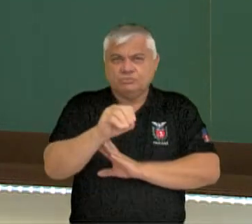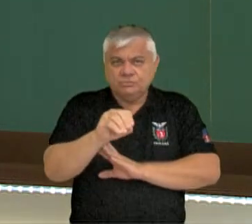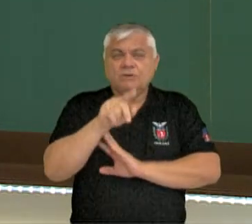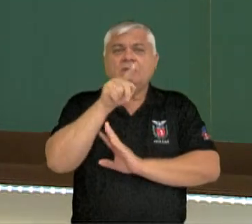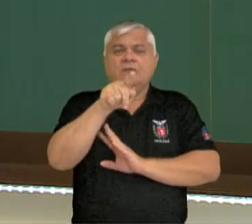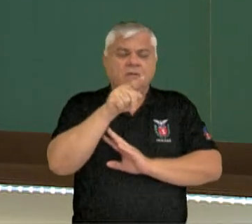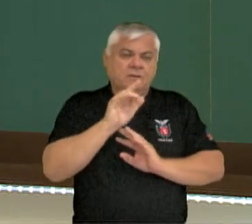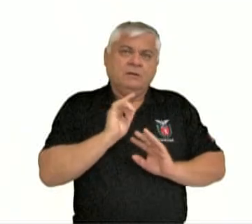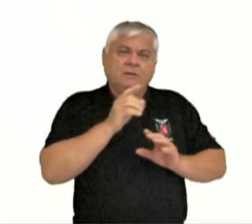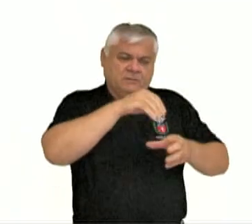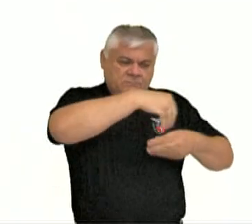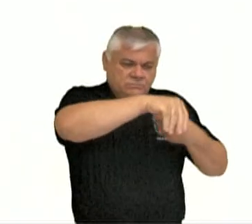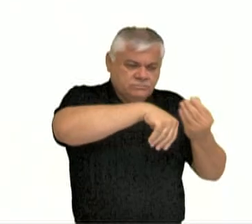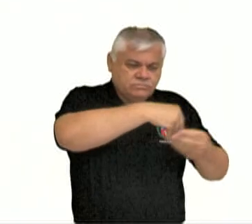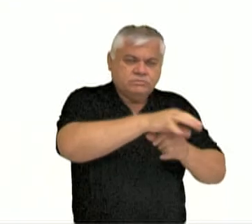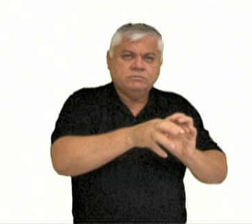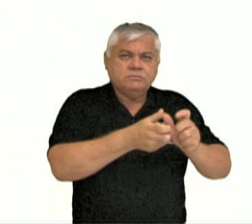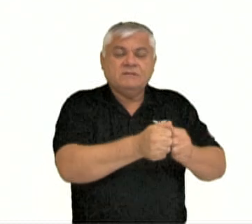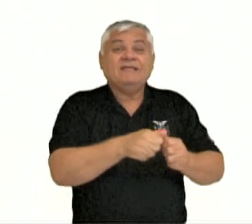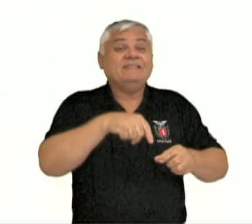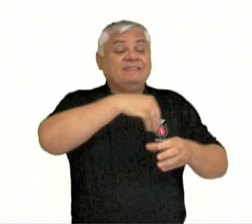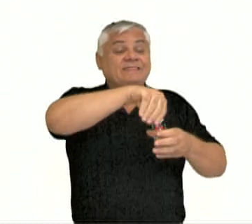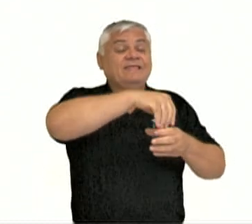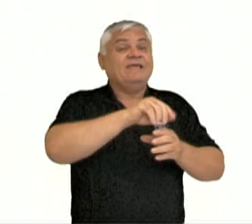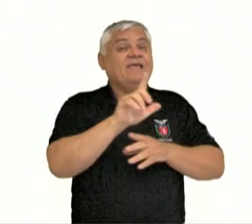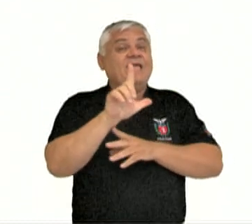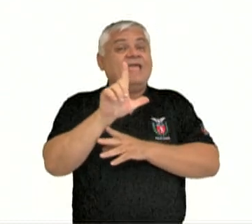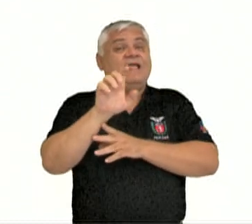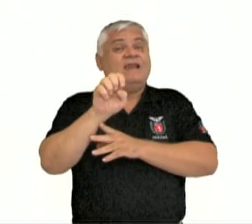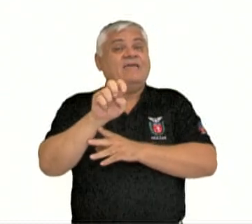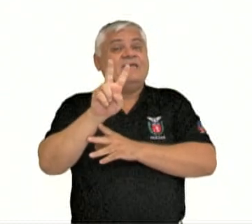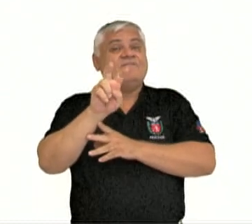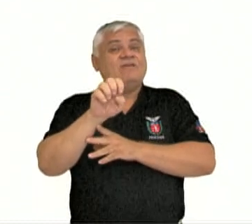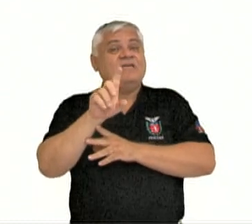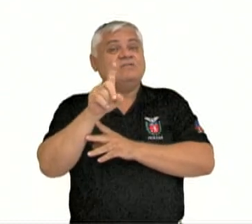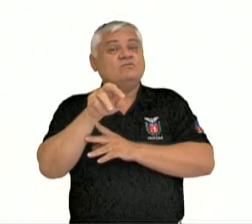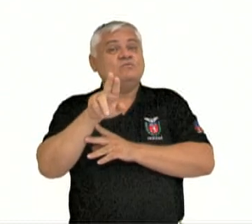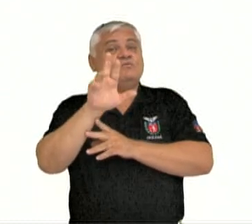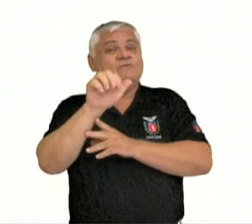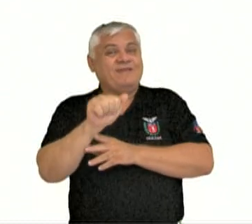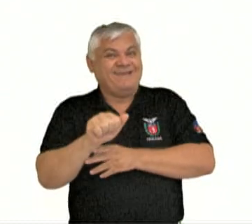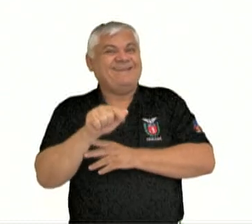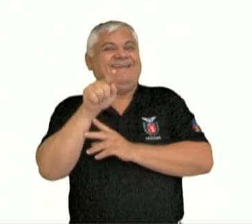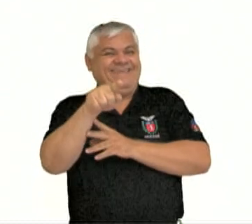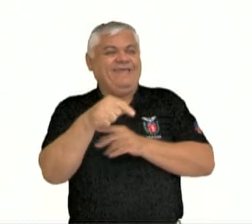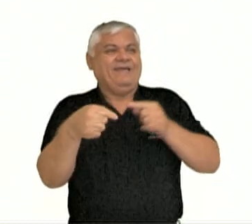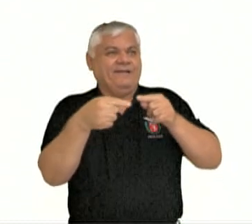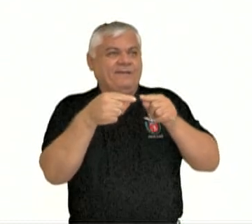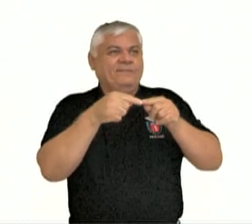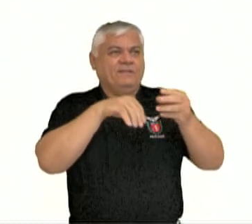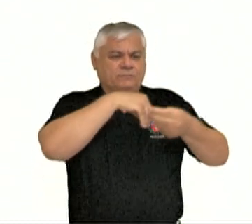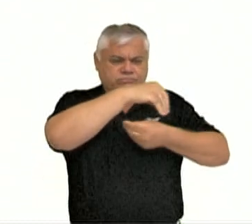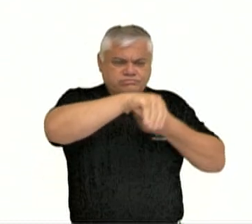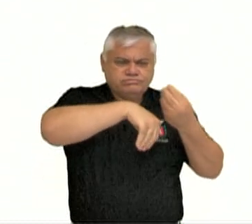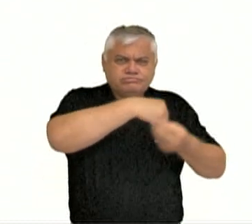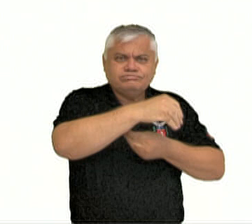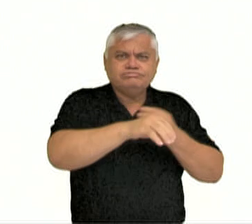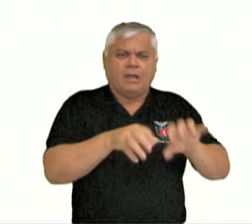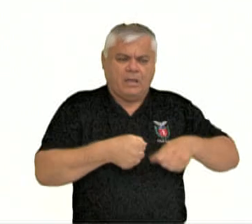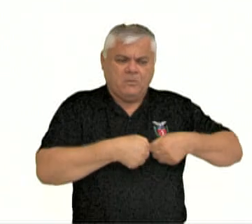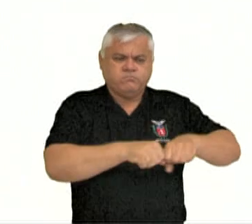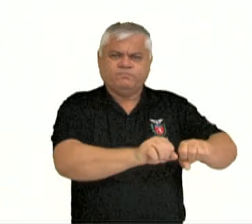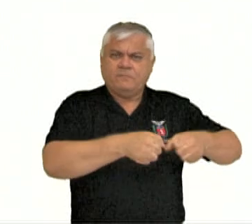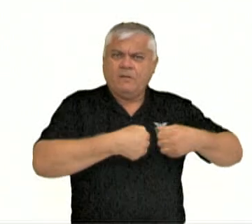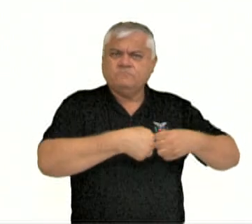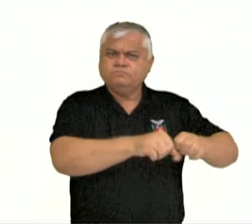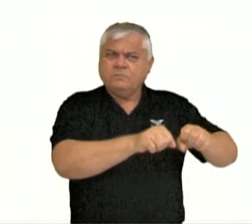fermento biológico possui leveduras, que é a levedura chamada de Saccharomyces cerevisiae. E esse